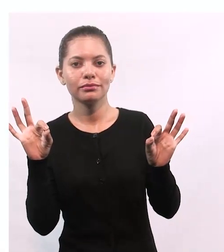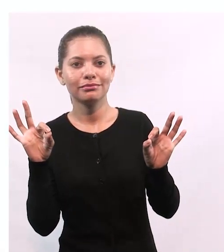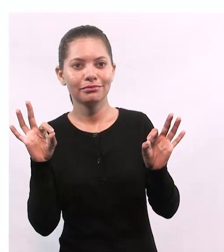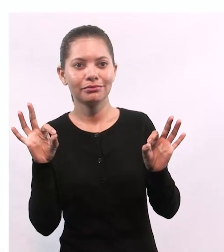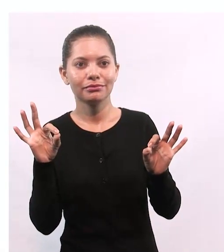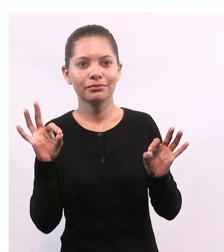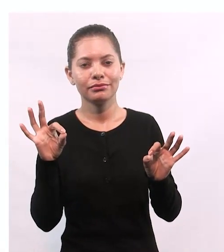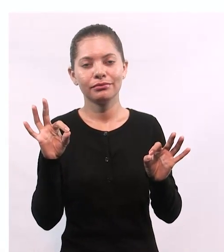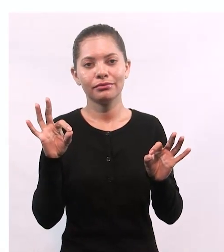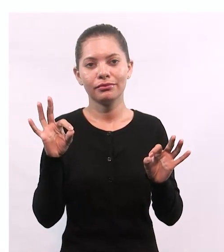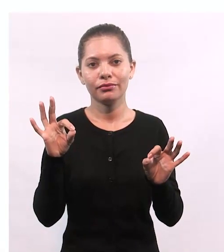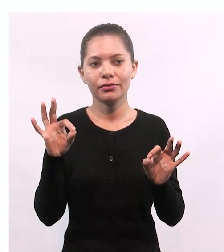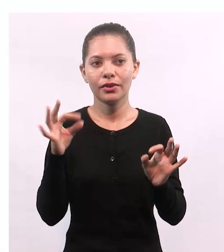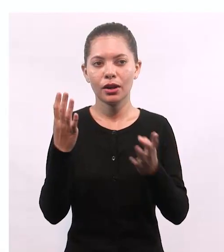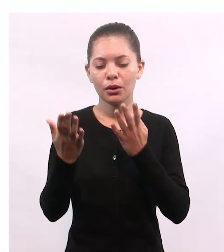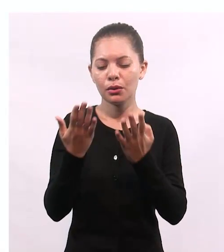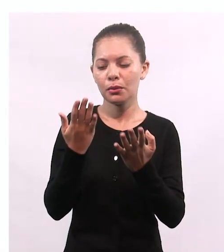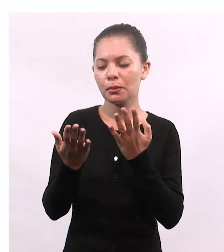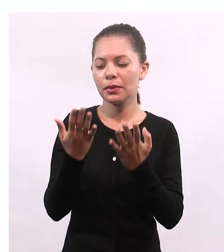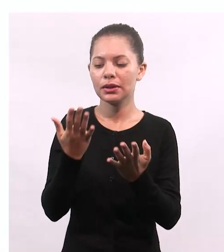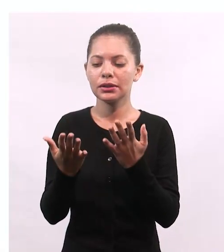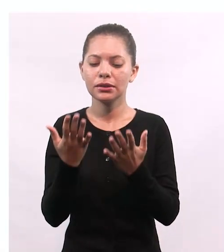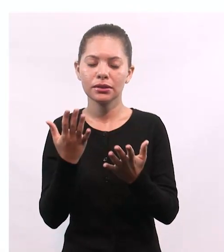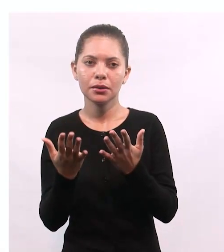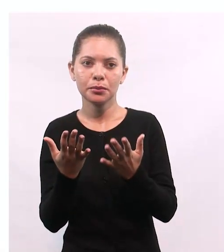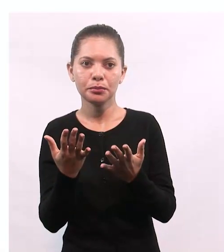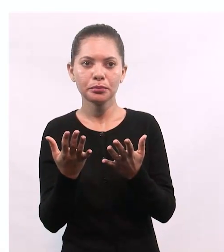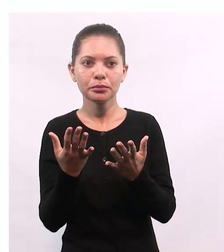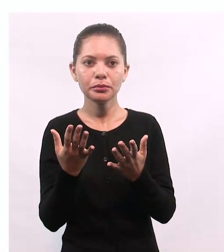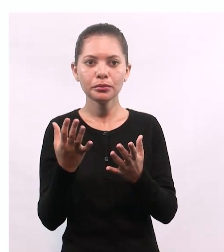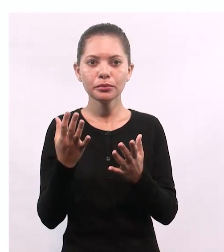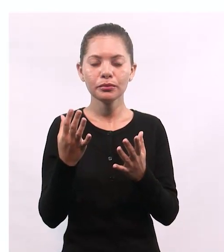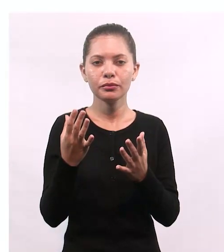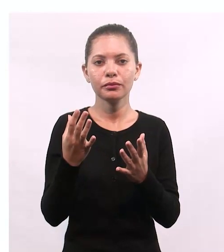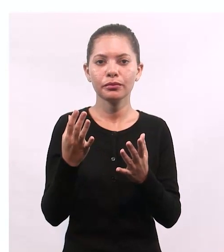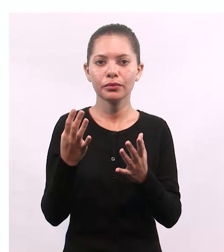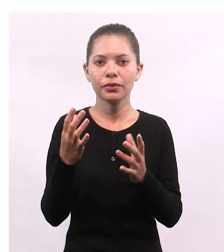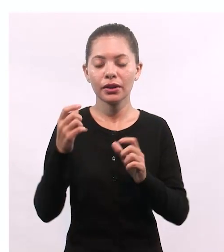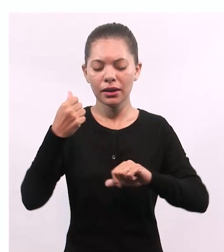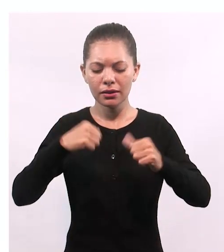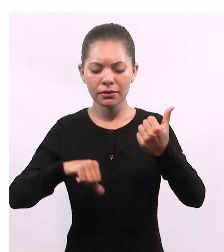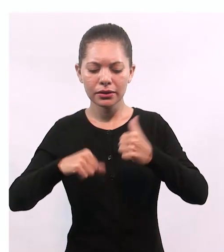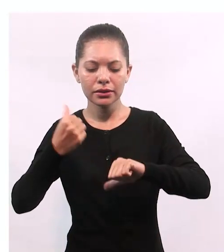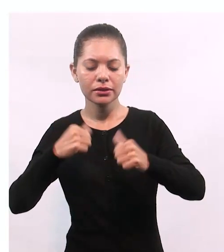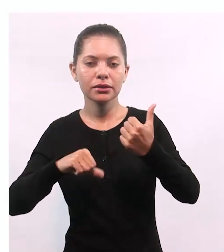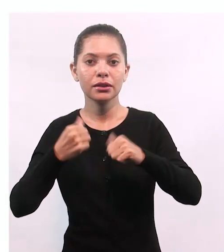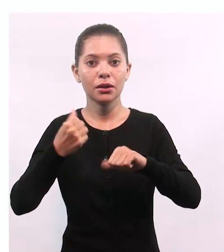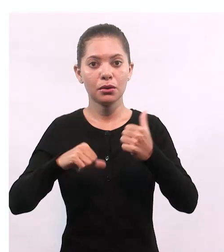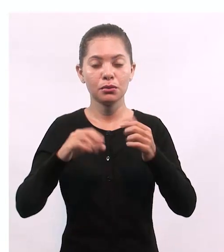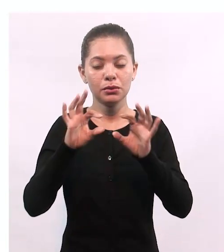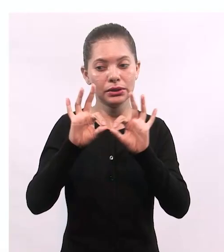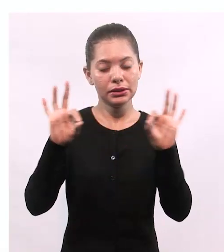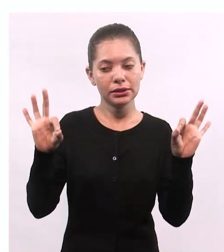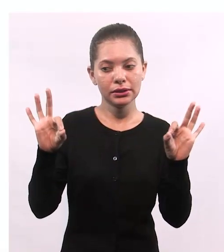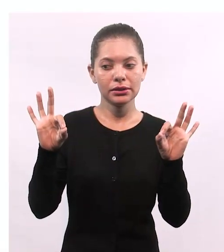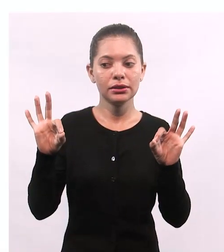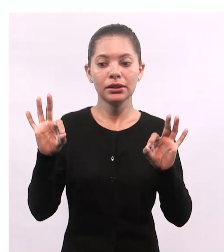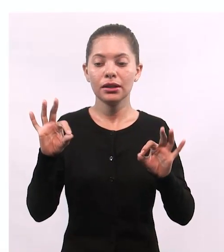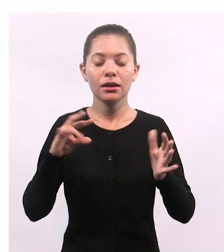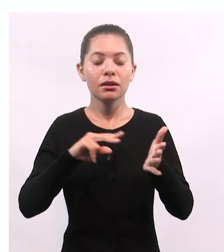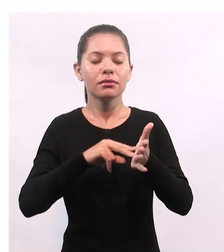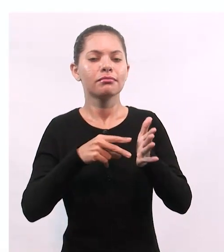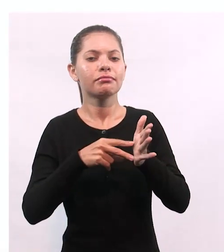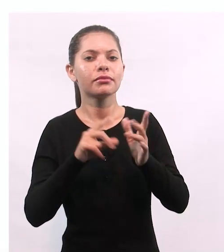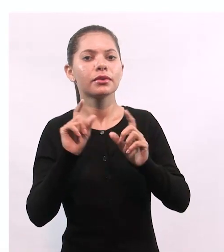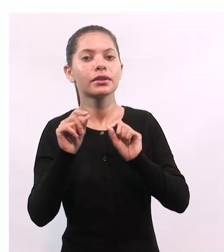dimensões, medidas, comparação de pesos, de comprimentos, avaliação de distância, ou